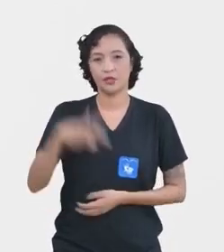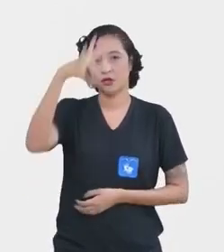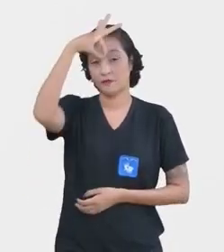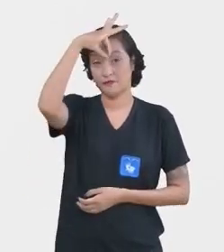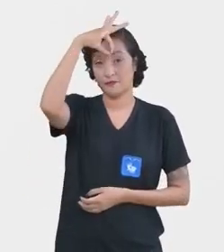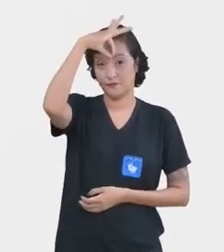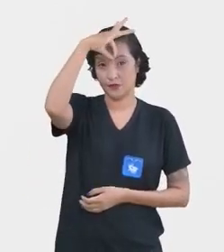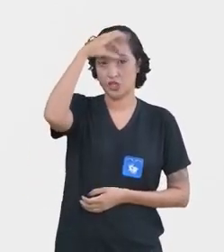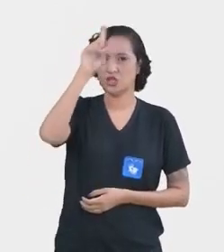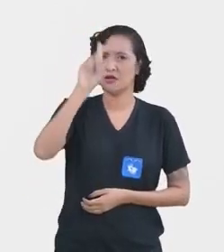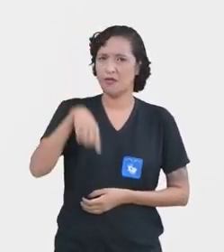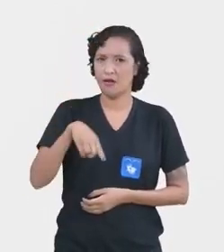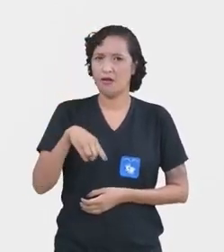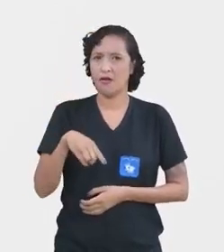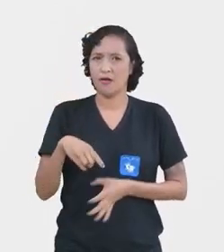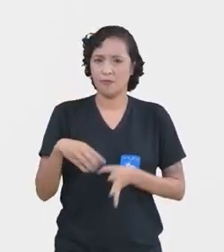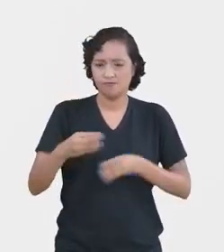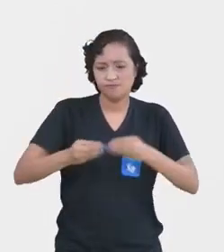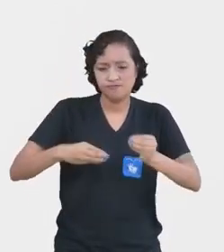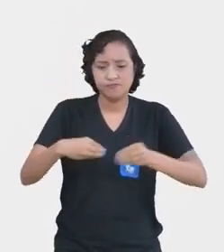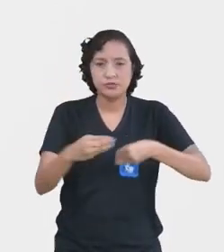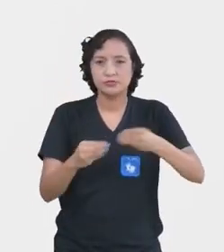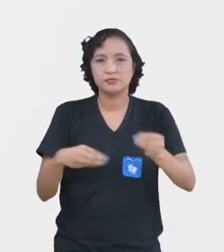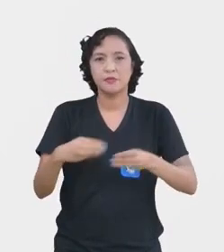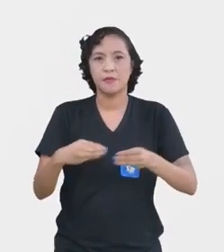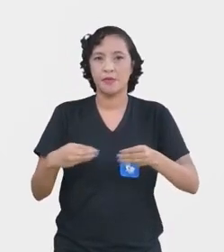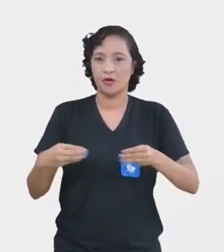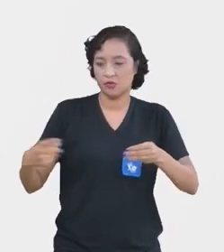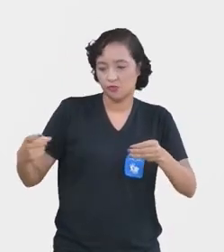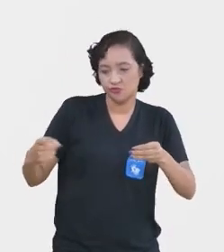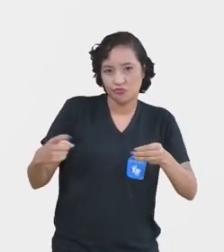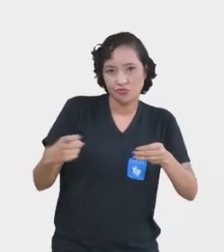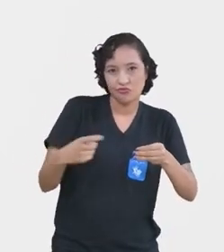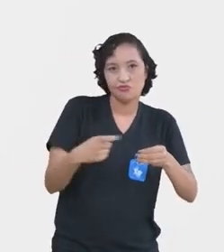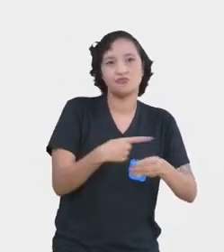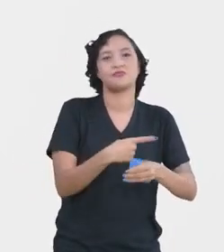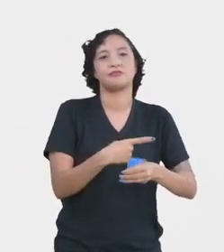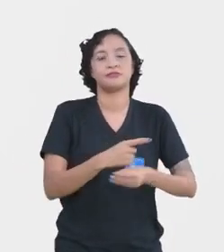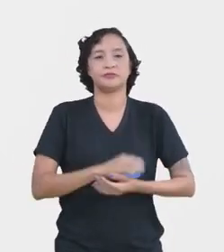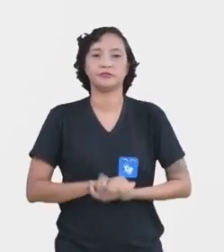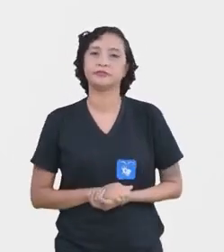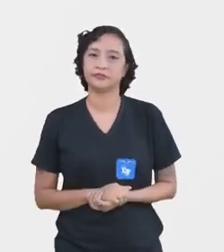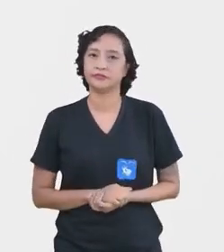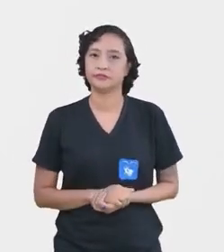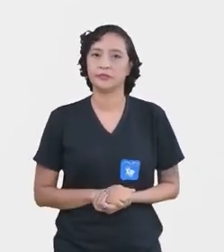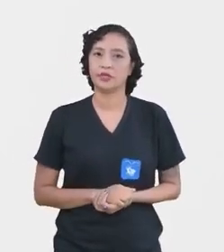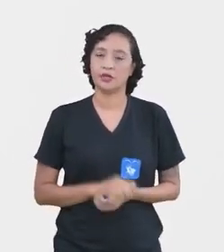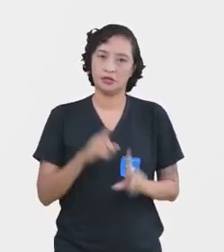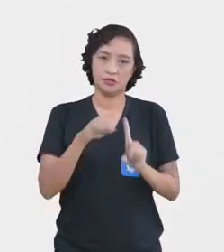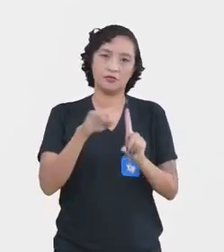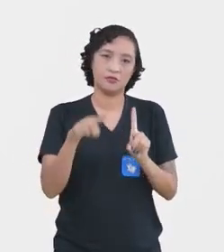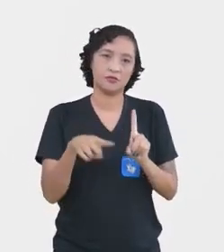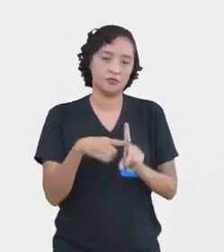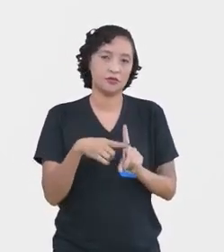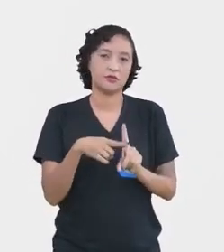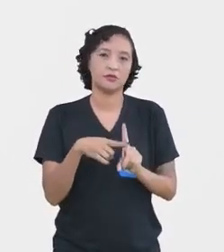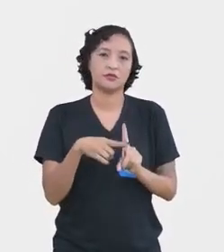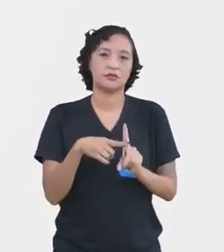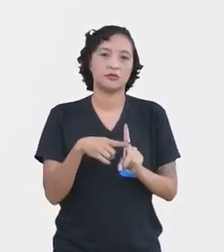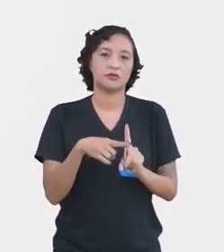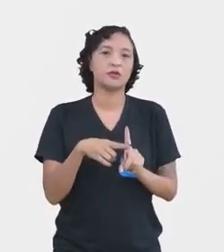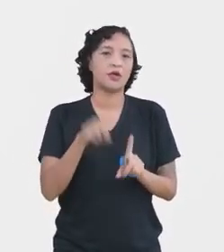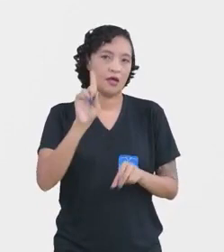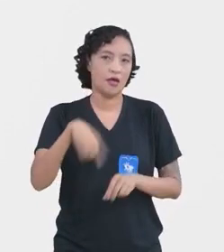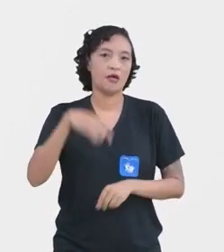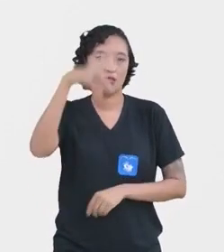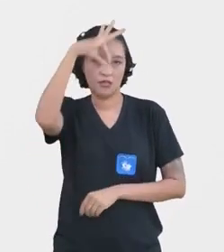canal bastante elástico onde é deixado o esperma, tá? Numa reprodução, geralmente na vagina